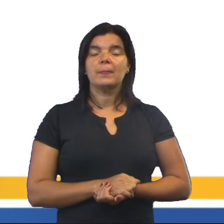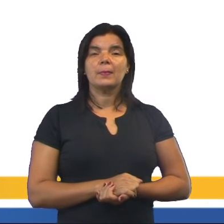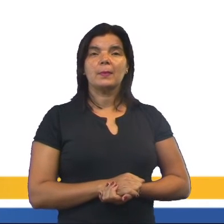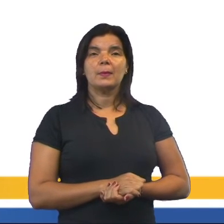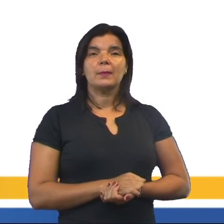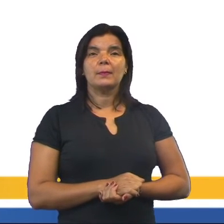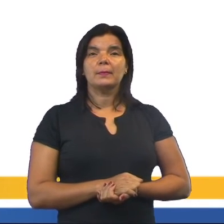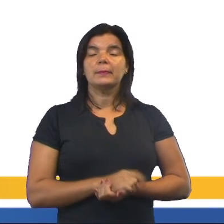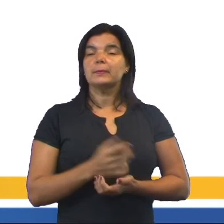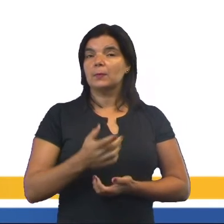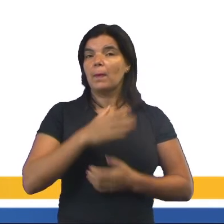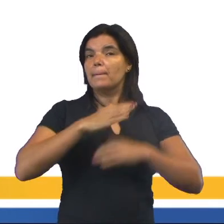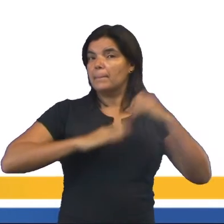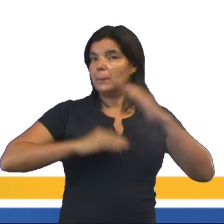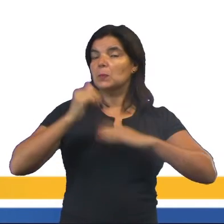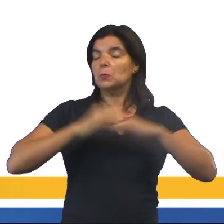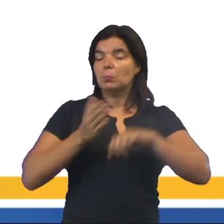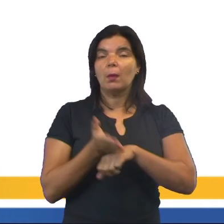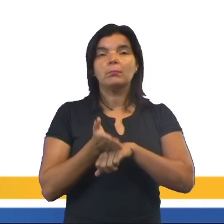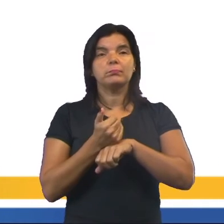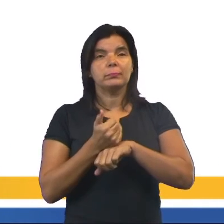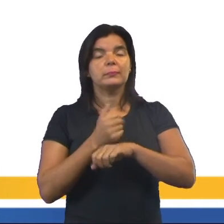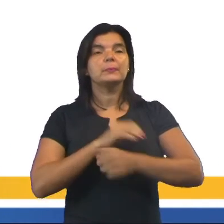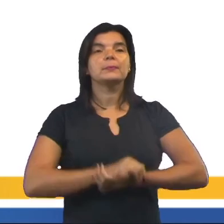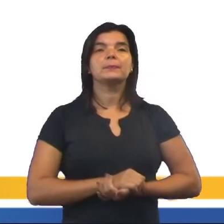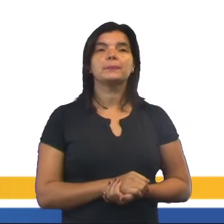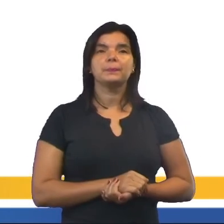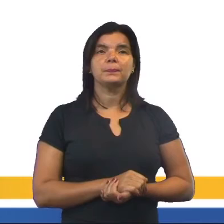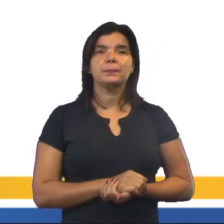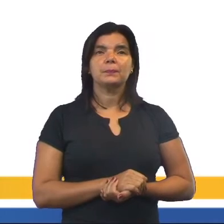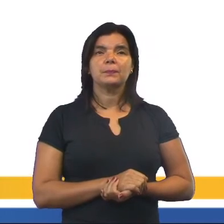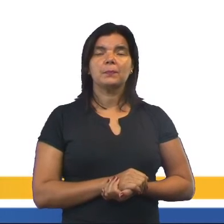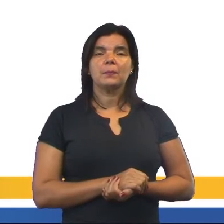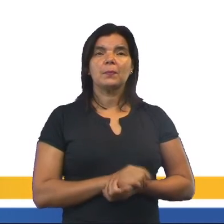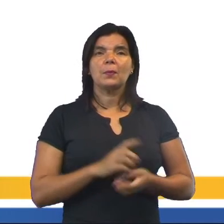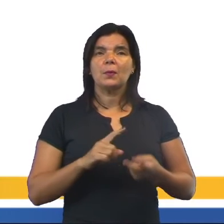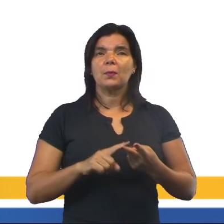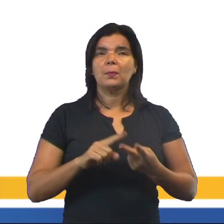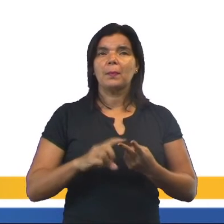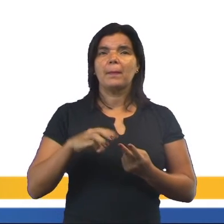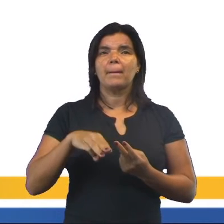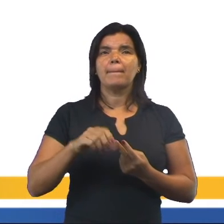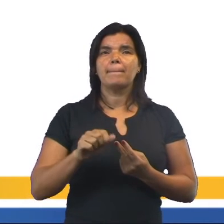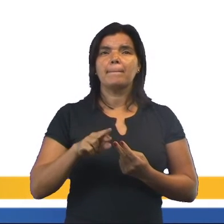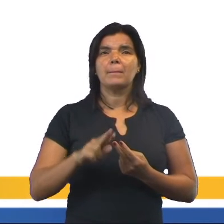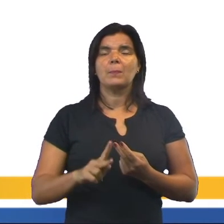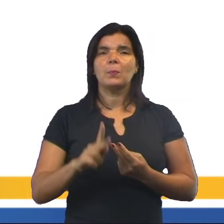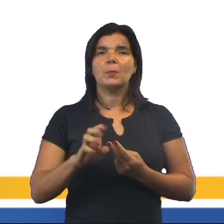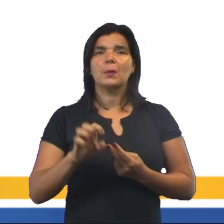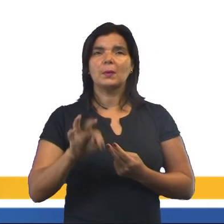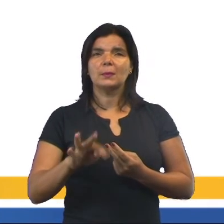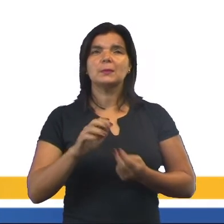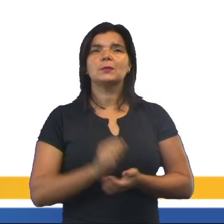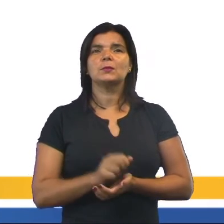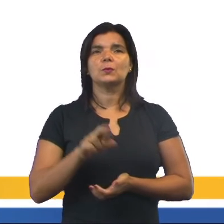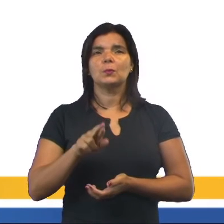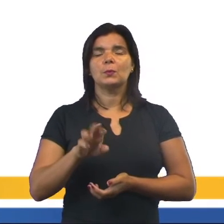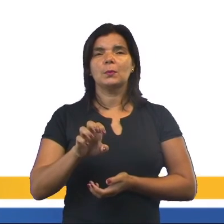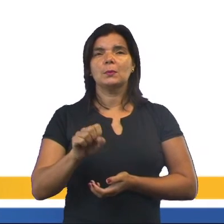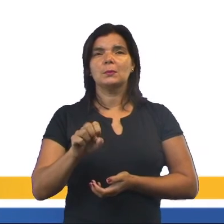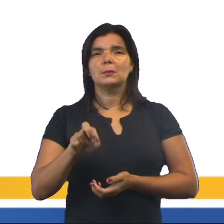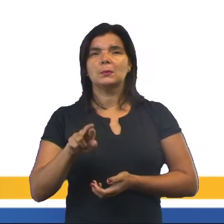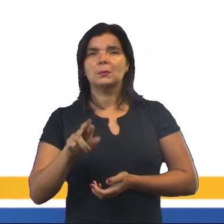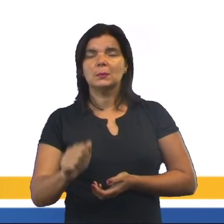aplicativos, então é uma profissão bem recente. Nós temos o Market Research Data